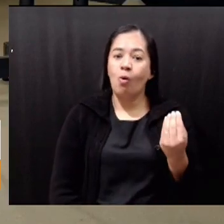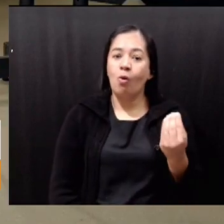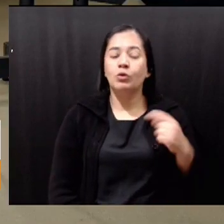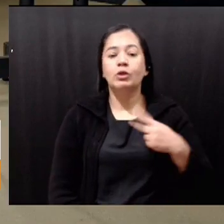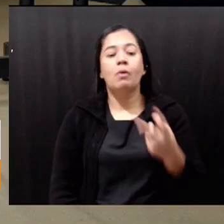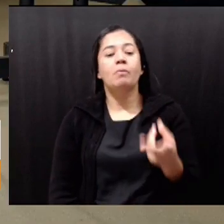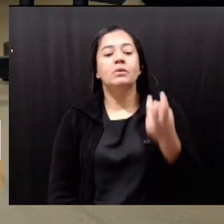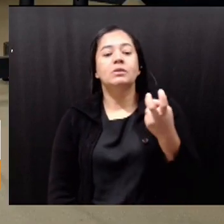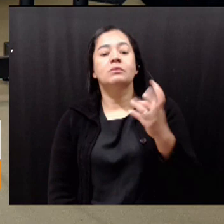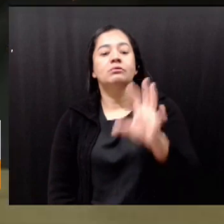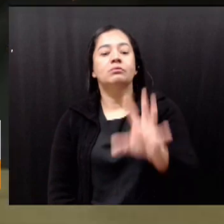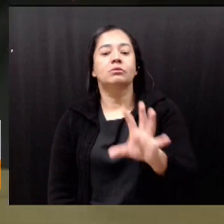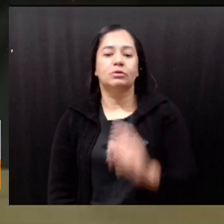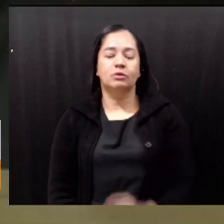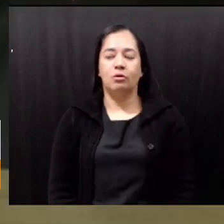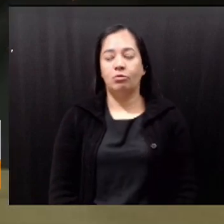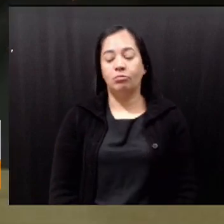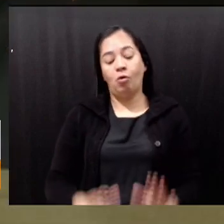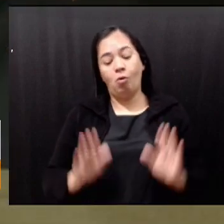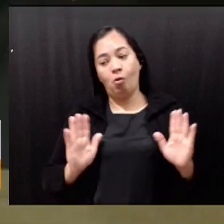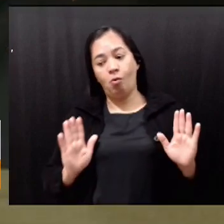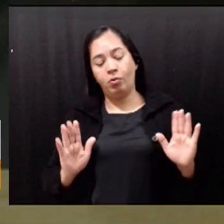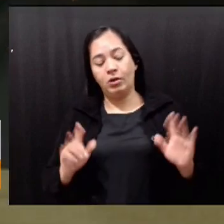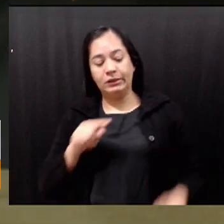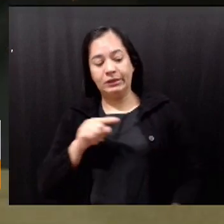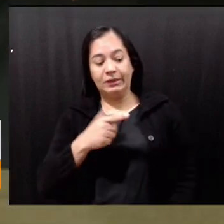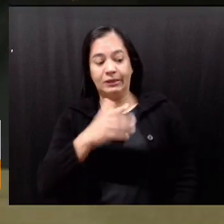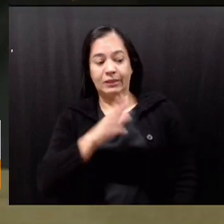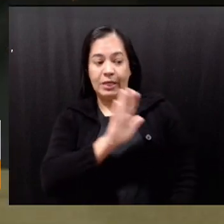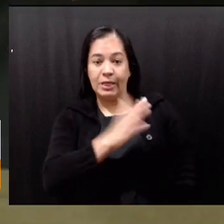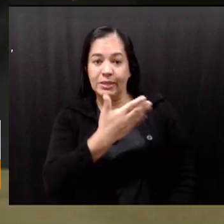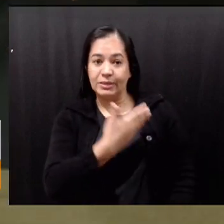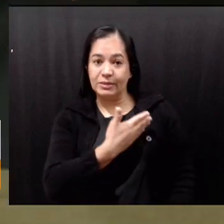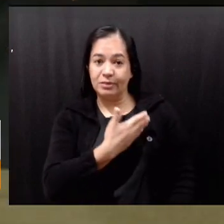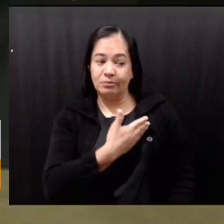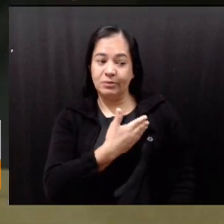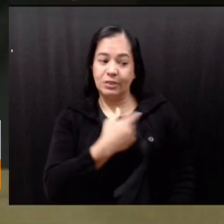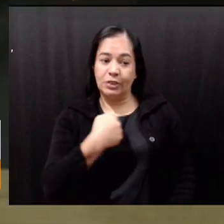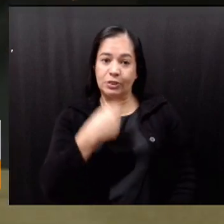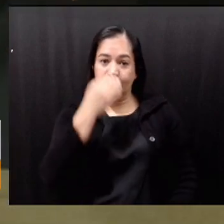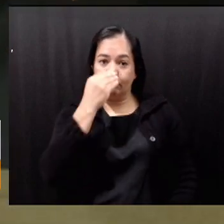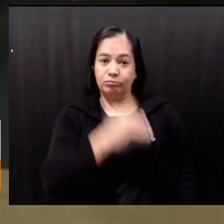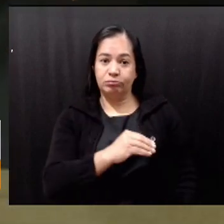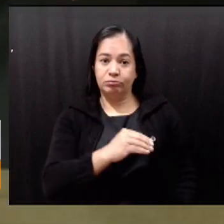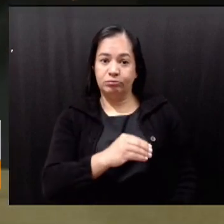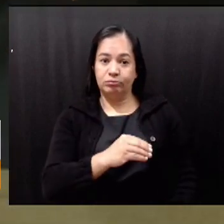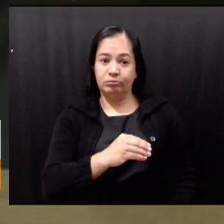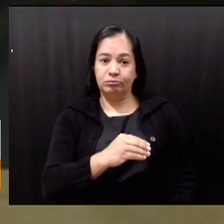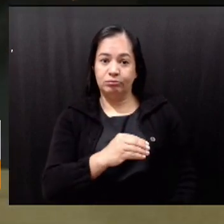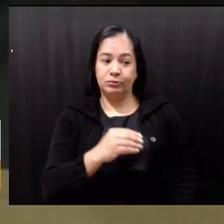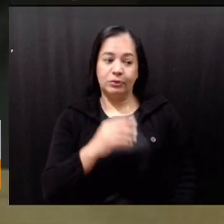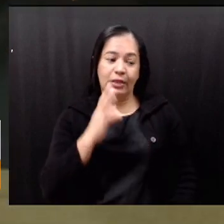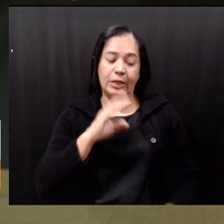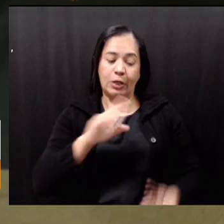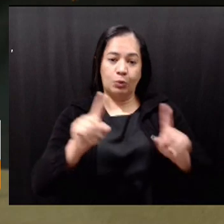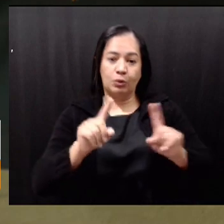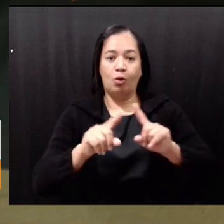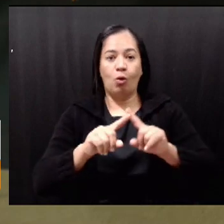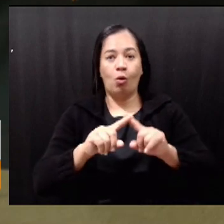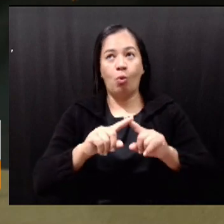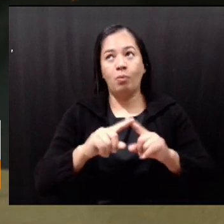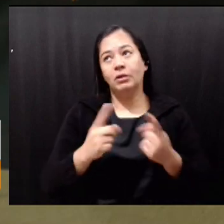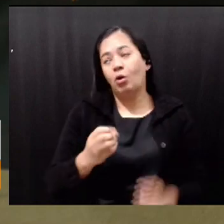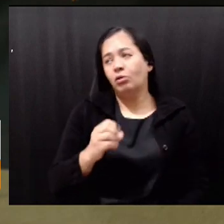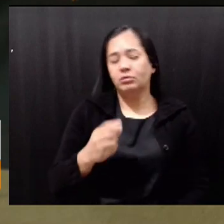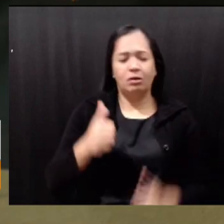Opa, espera aí, essa amizade está sendo negligenciada, não tá legal. Ou então, tá tudo bem, a